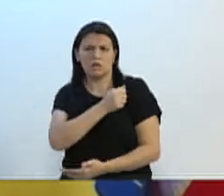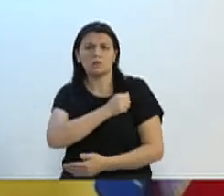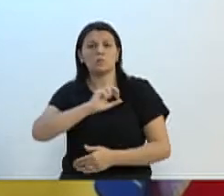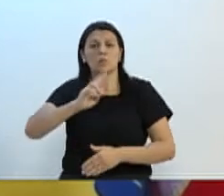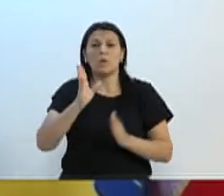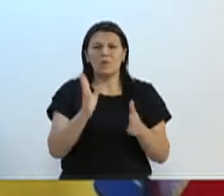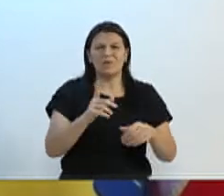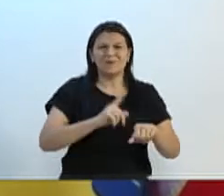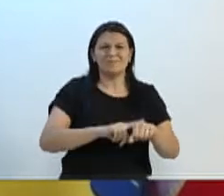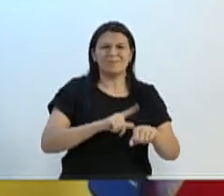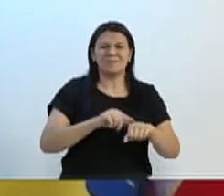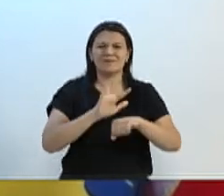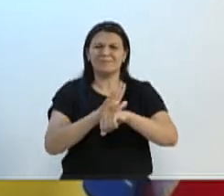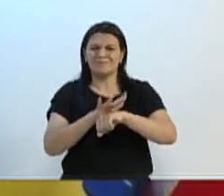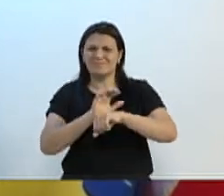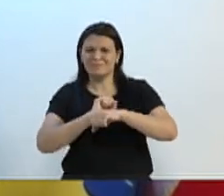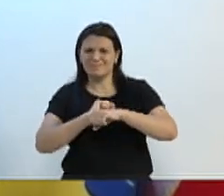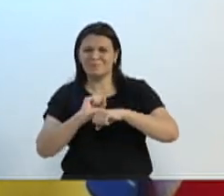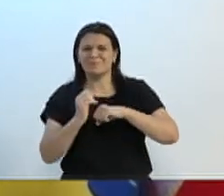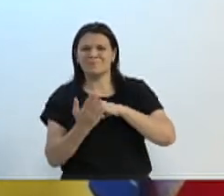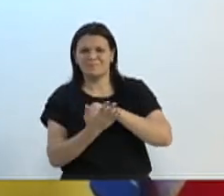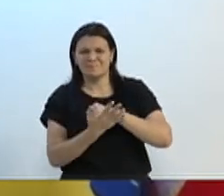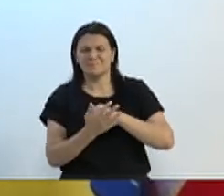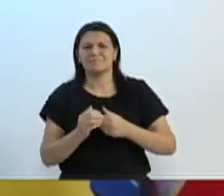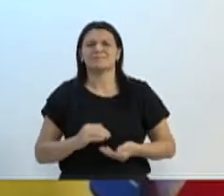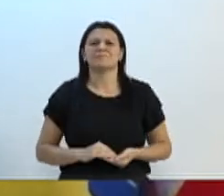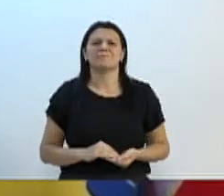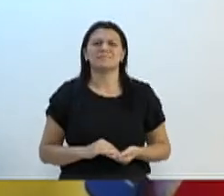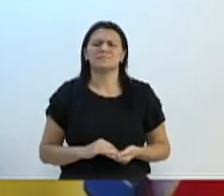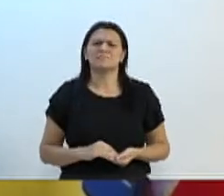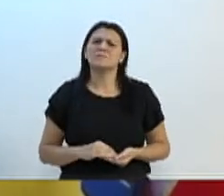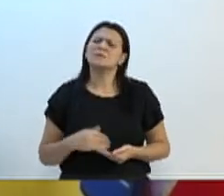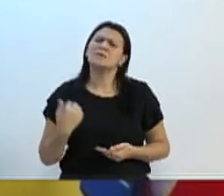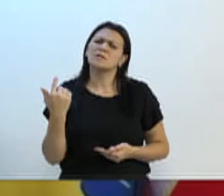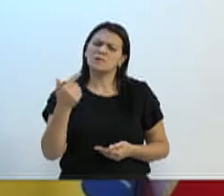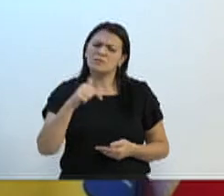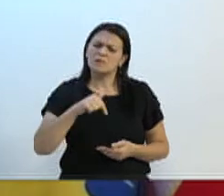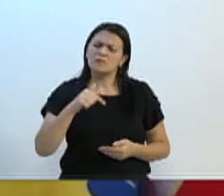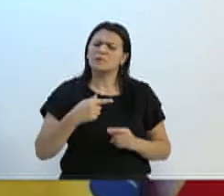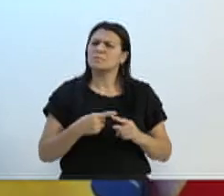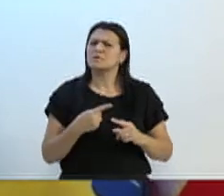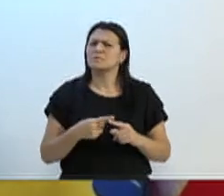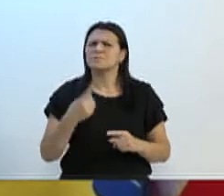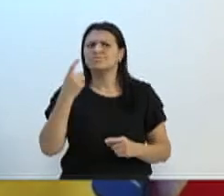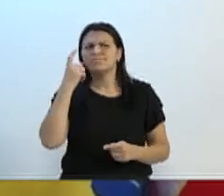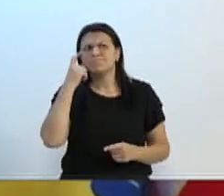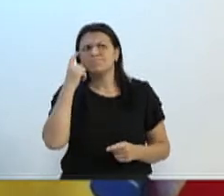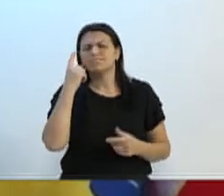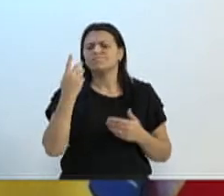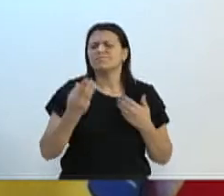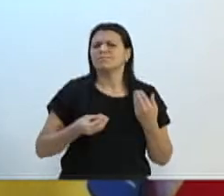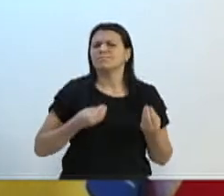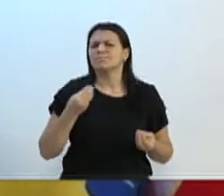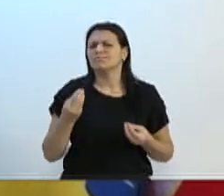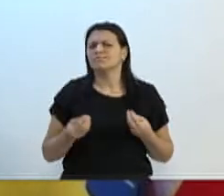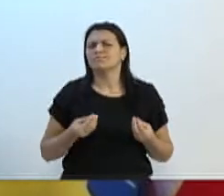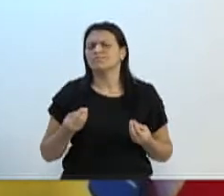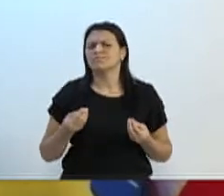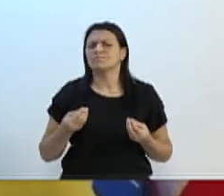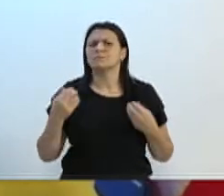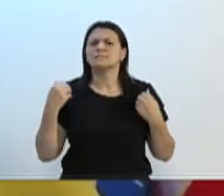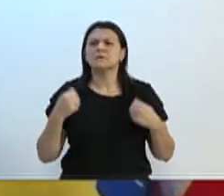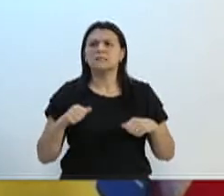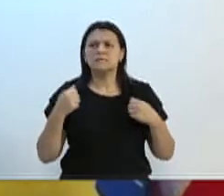vivenciando. Estamos aqui também por termos a impressão que nesse momento que precisamos